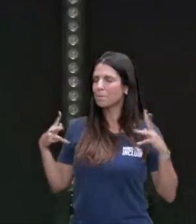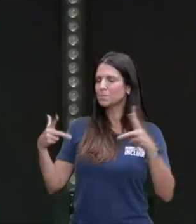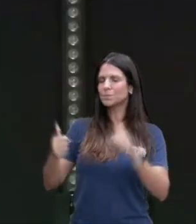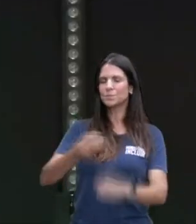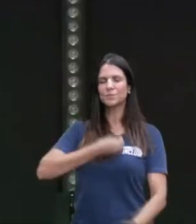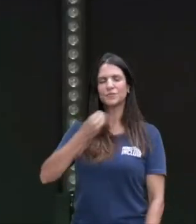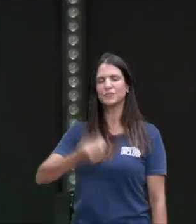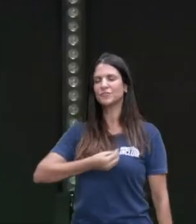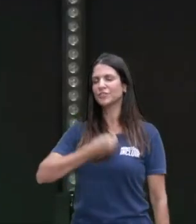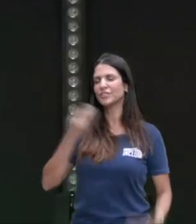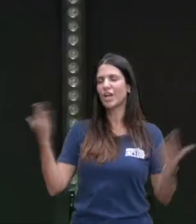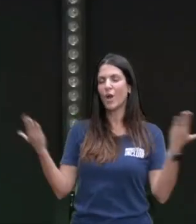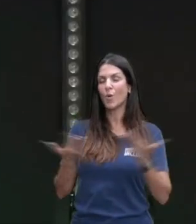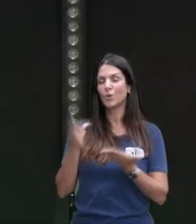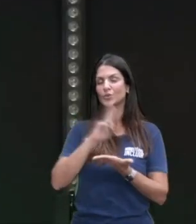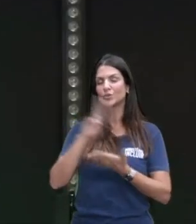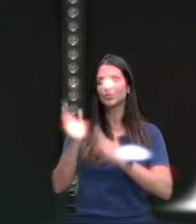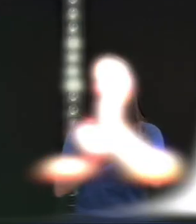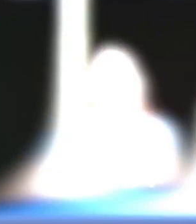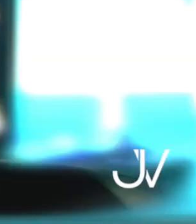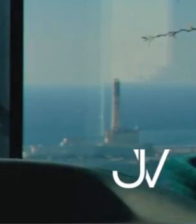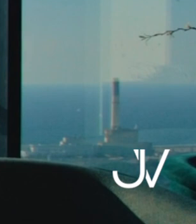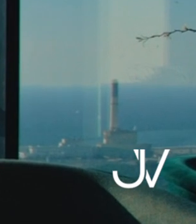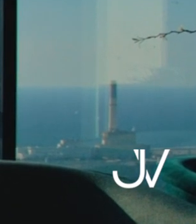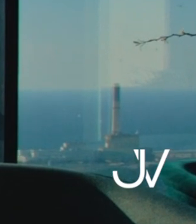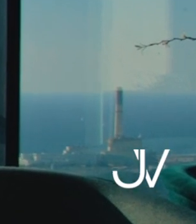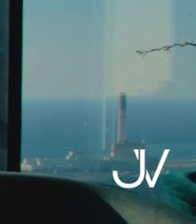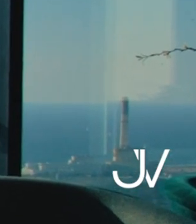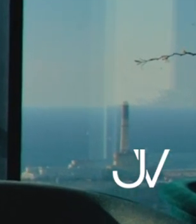no nome de Jesus amém né